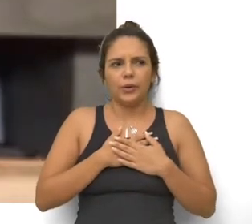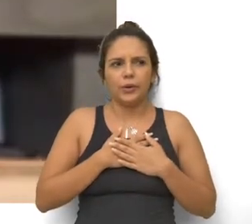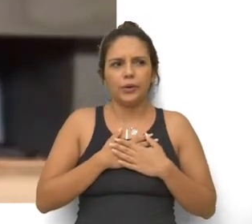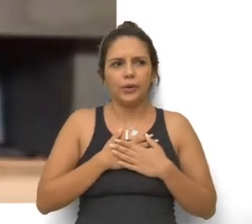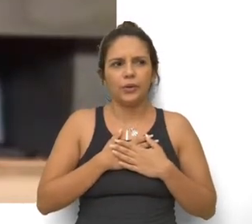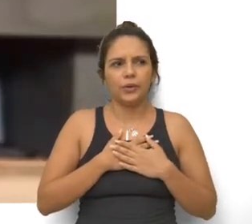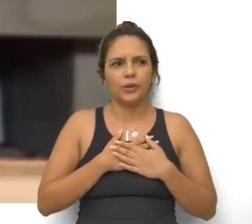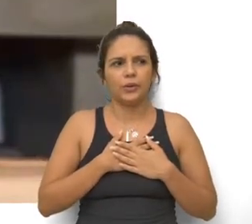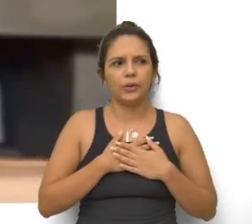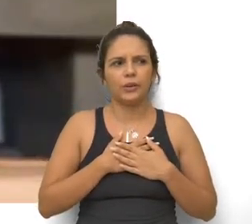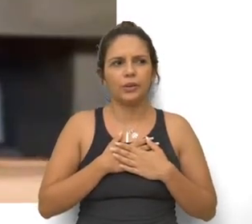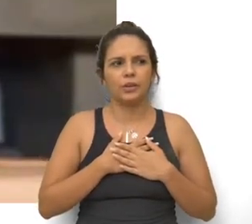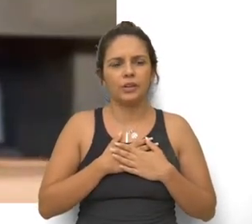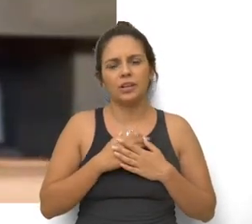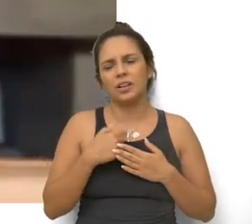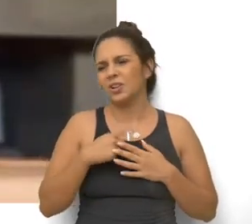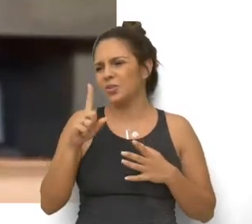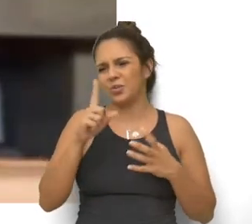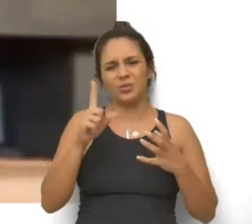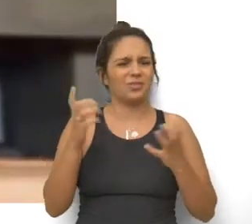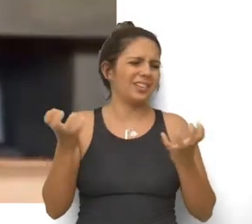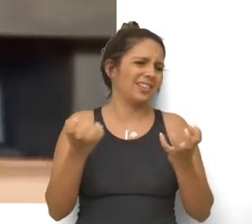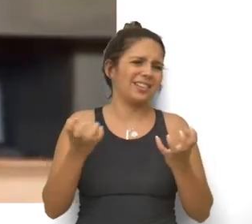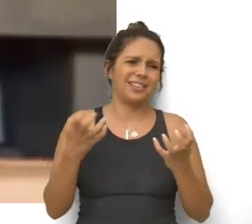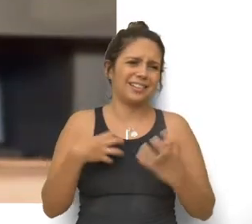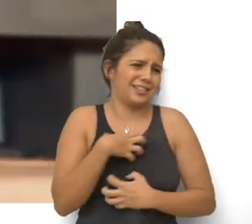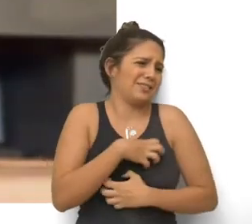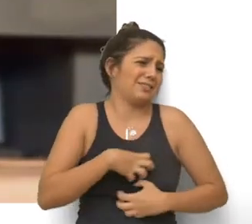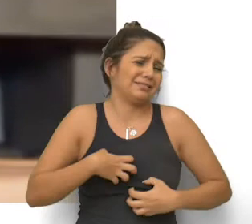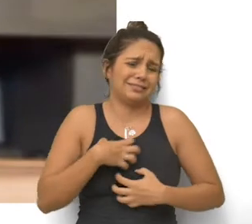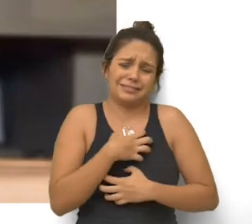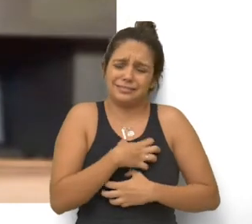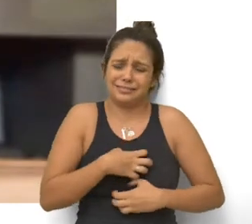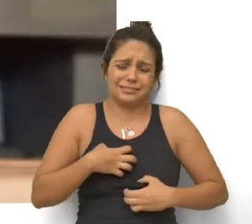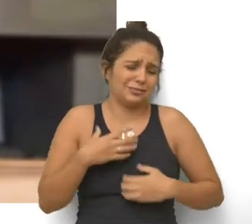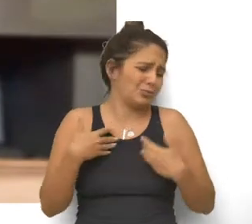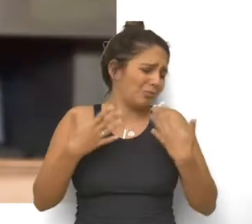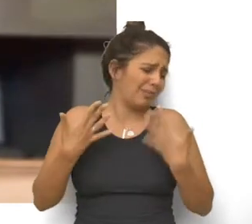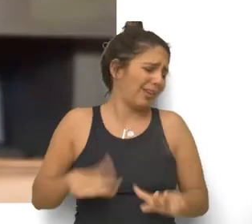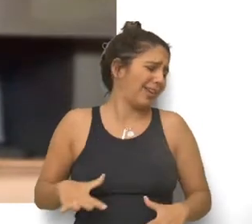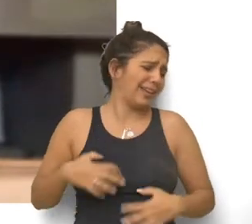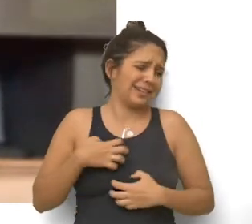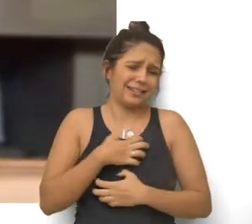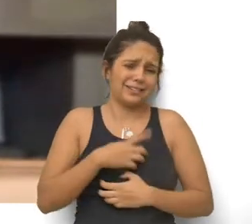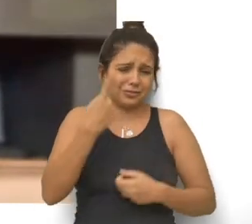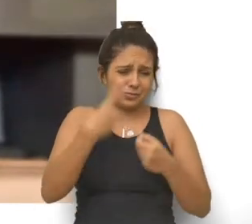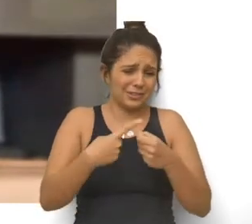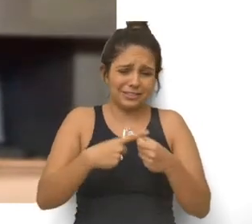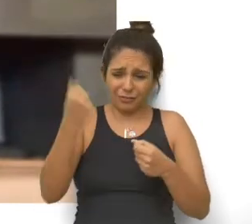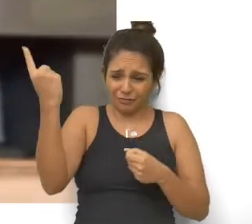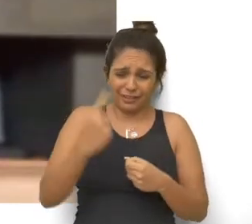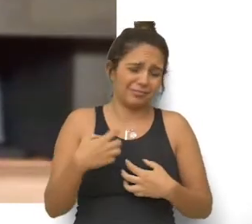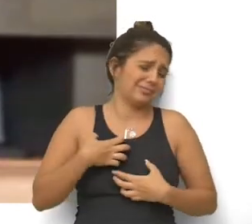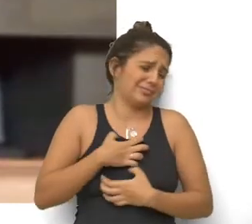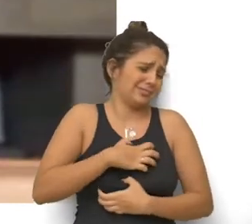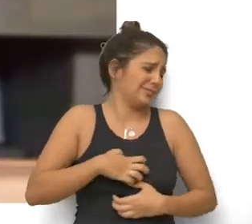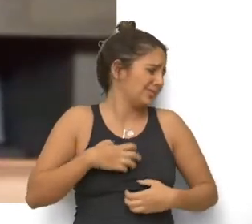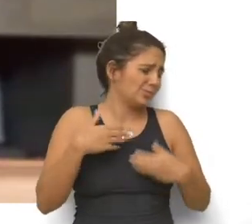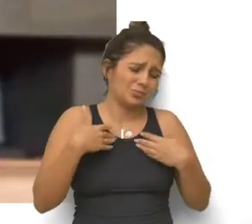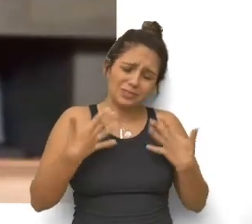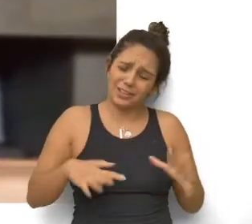Tudo que eu não precisava neste momento da minha vida era vir parar numa cidade que me